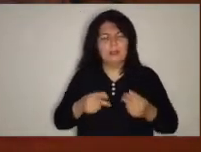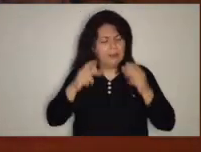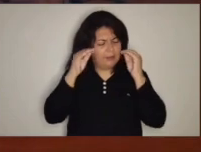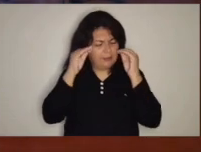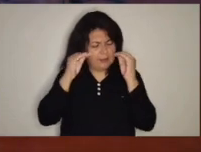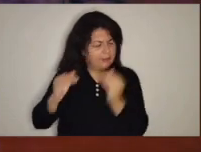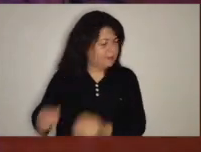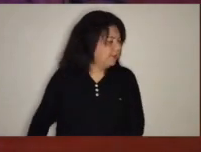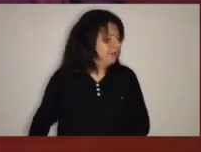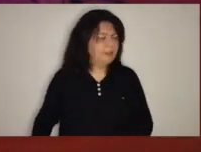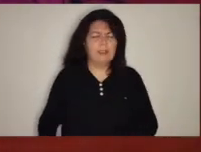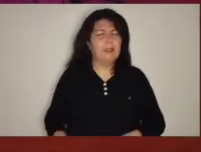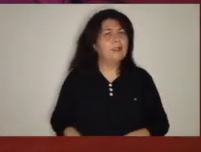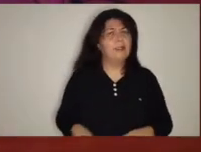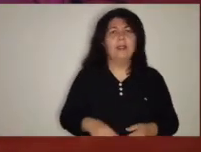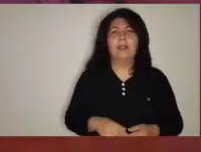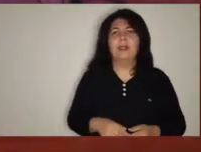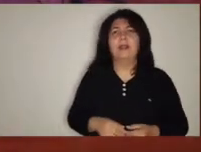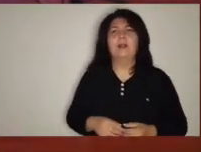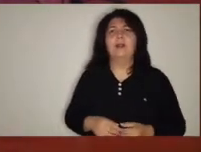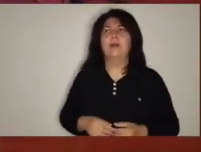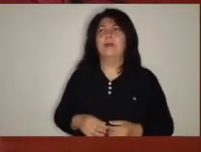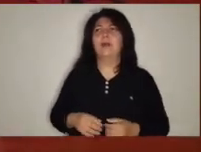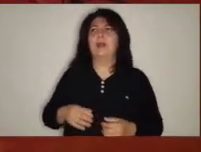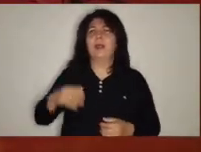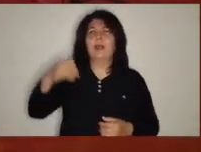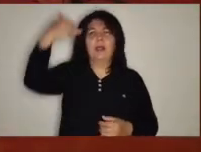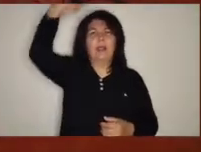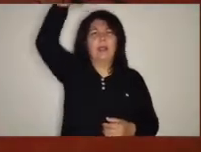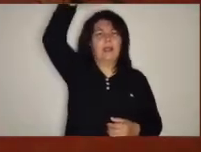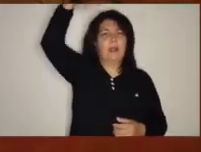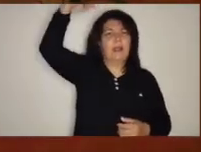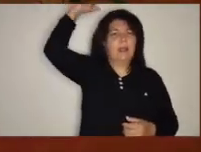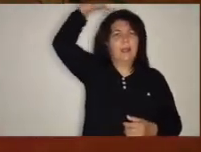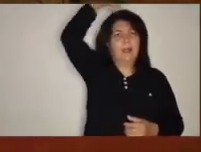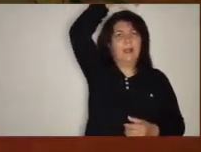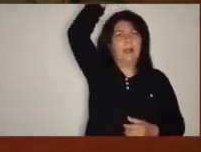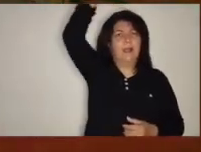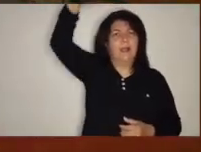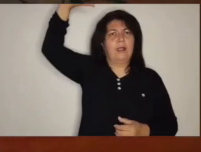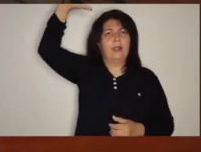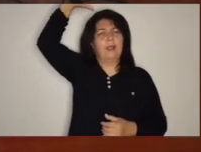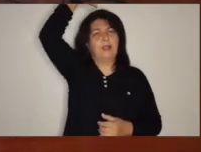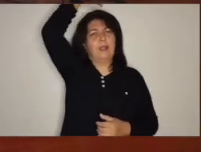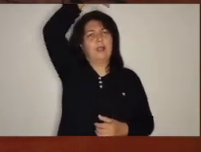pouco de vinho. Ele me deu um são,